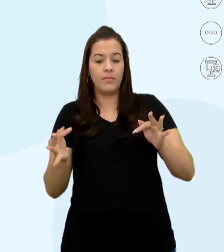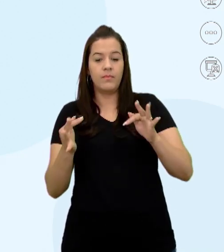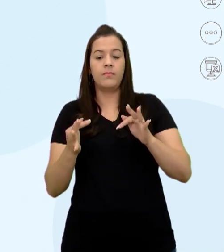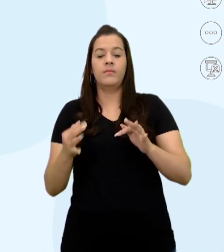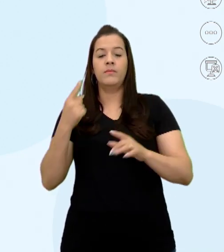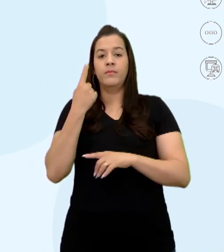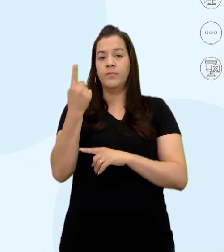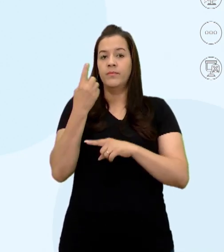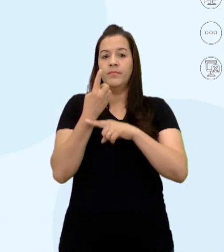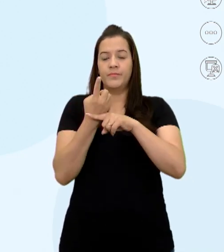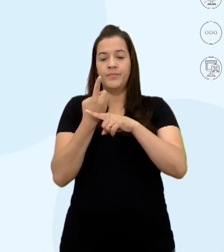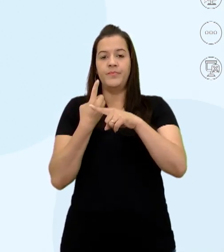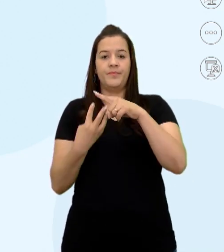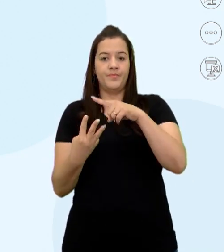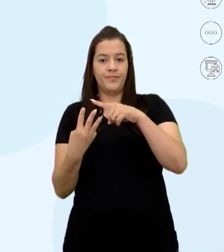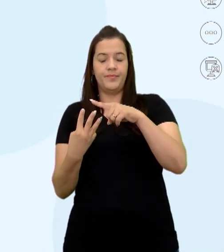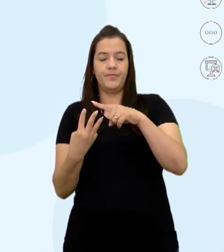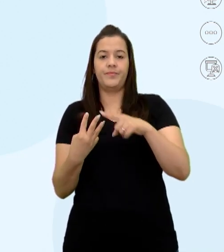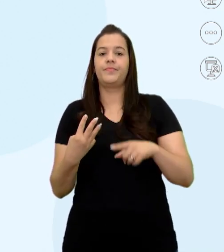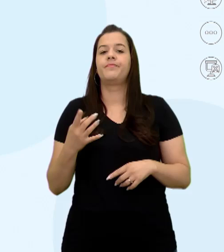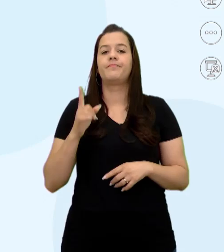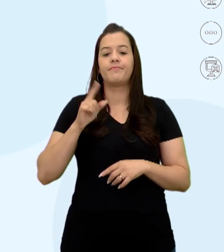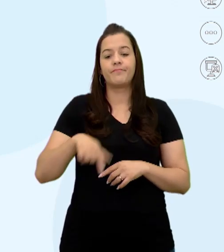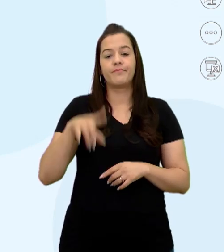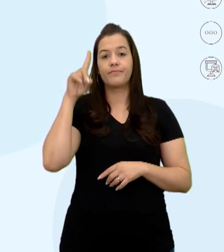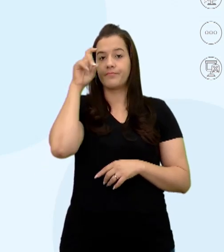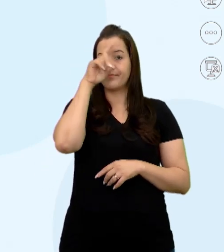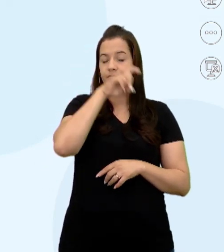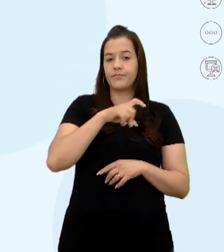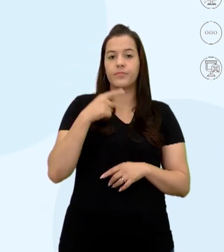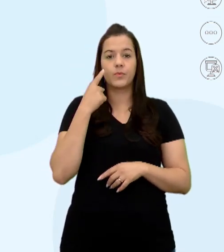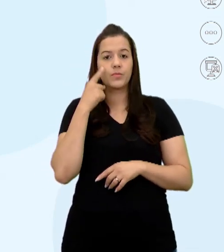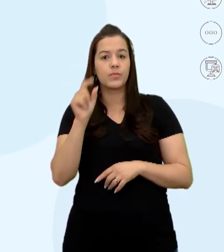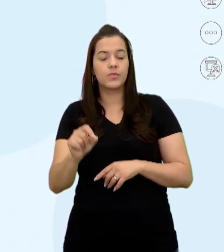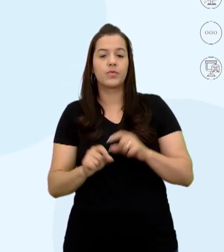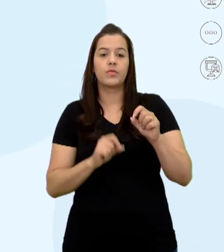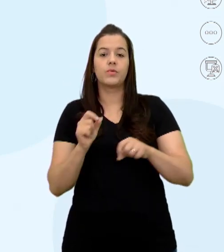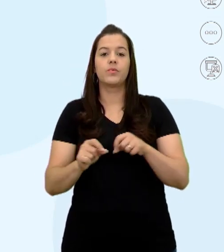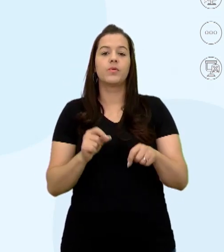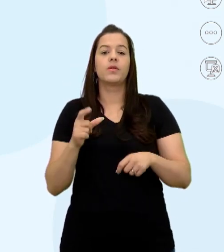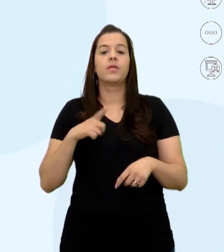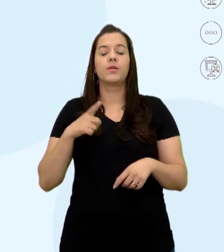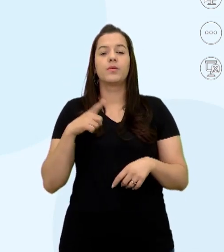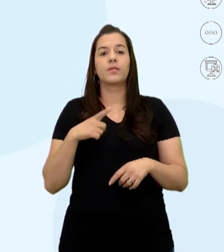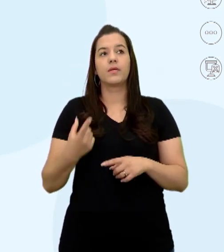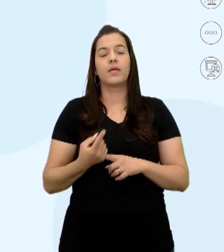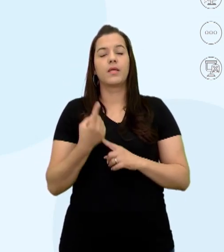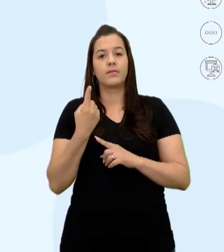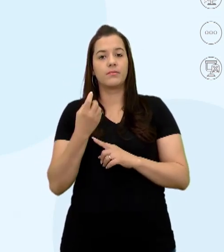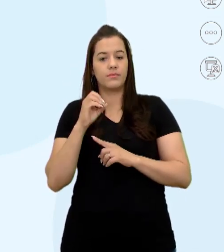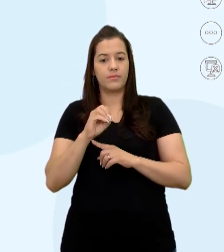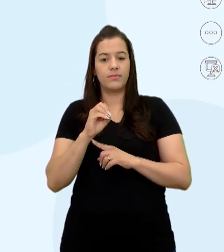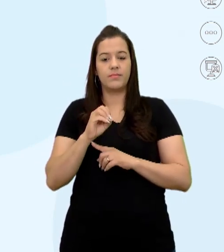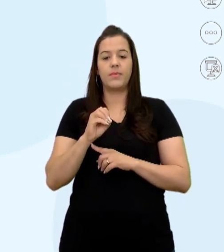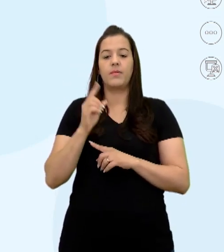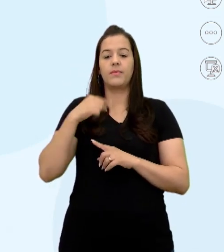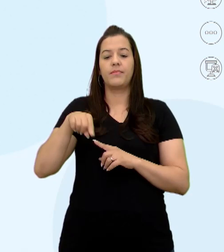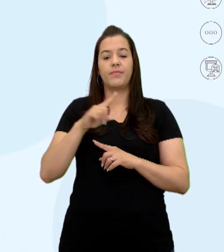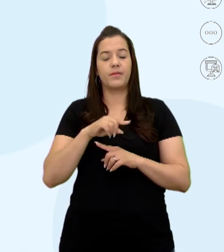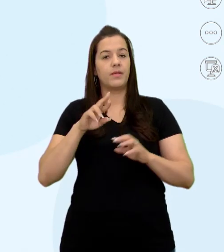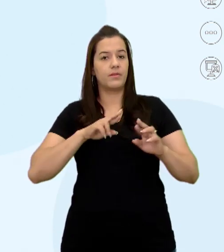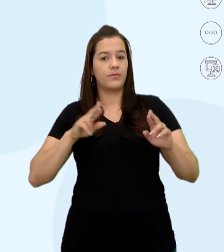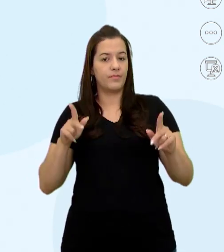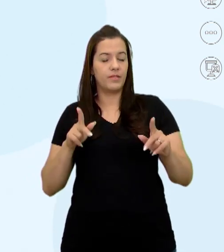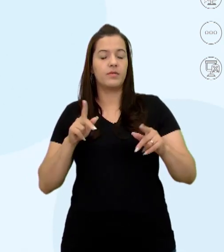tá? Muito bem. Nesse caso, Osmar, fica difícil da gente trabalhar com a ideia de decimal, porque vai dar o que a gente chama de dízima